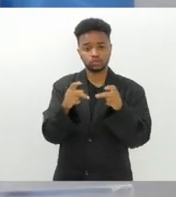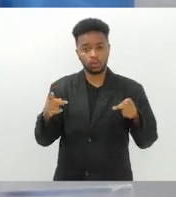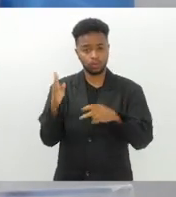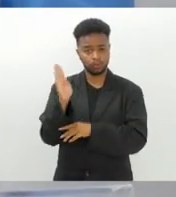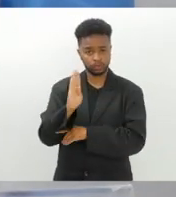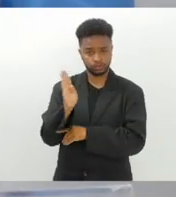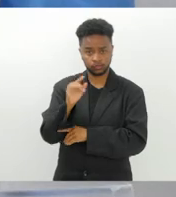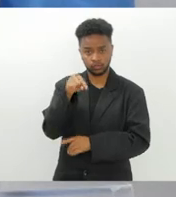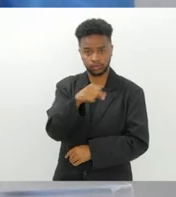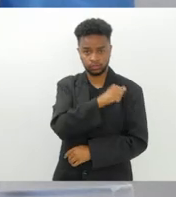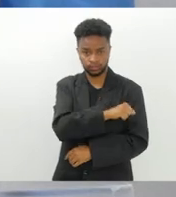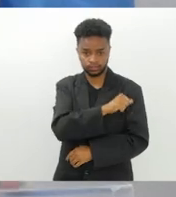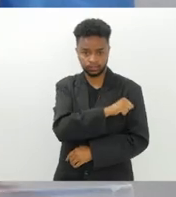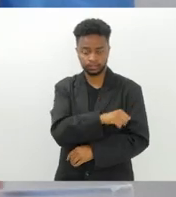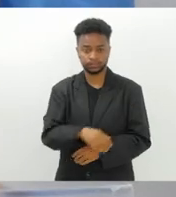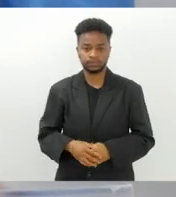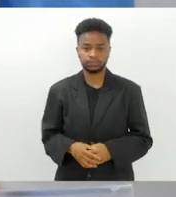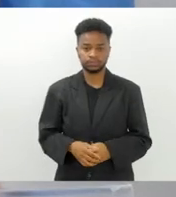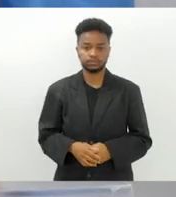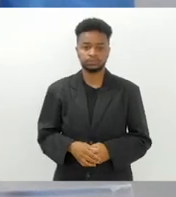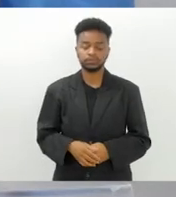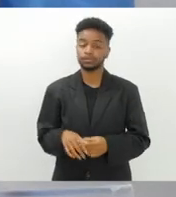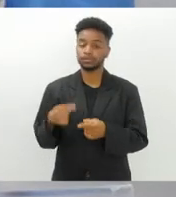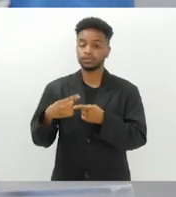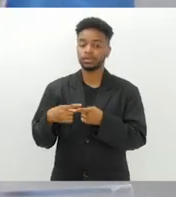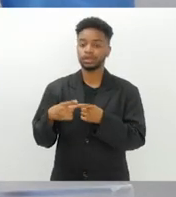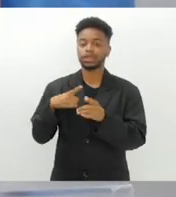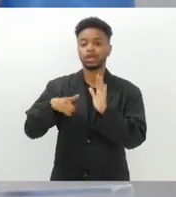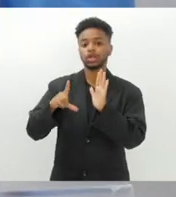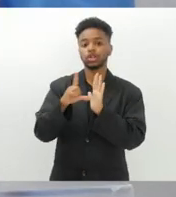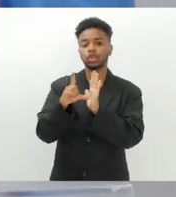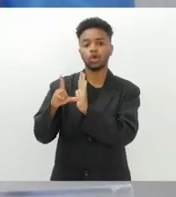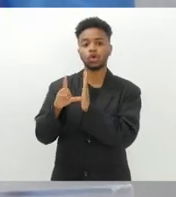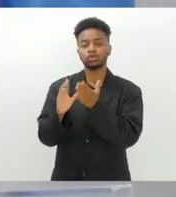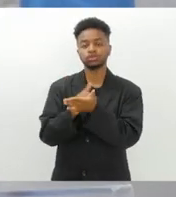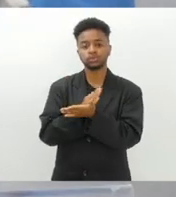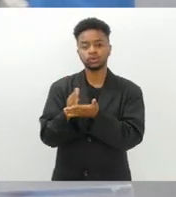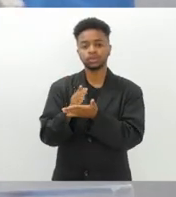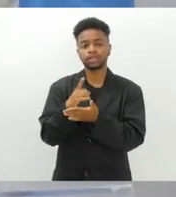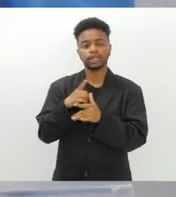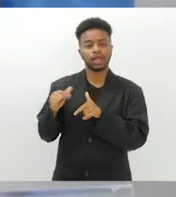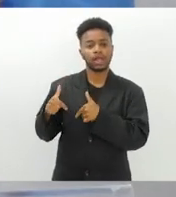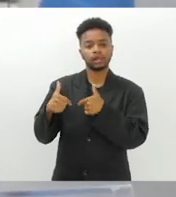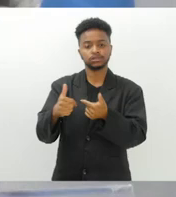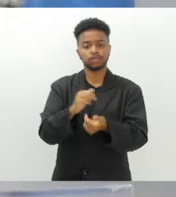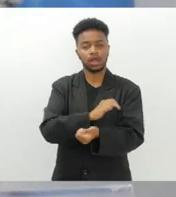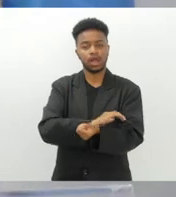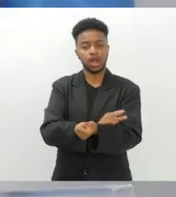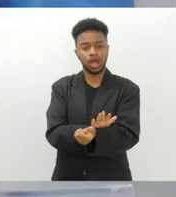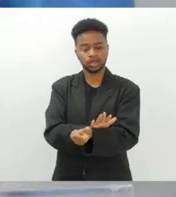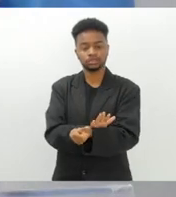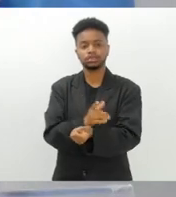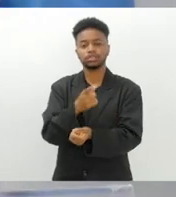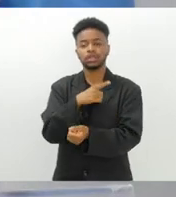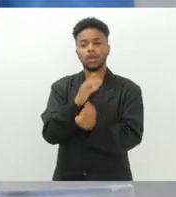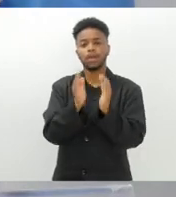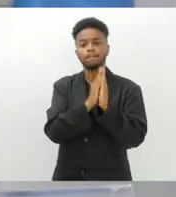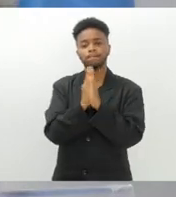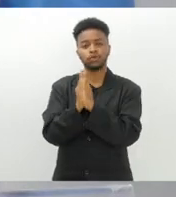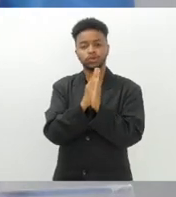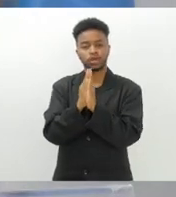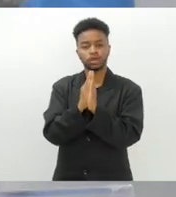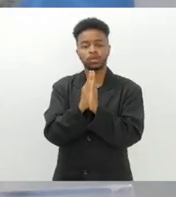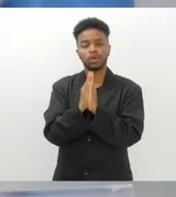Botafogo, que algumas lojas tinham atividade, tiveram uma atividade racista, tinham os bonequinhos, os branquinhos